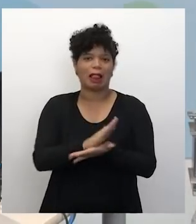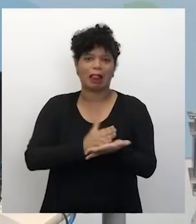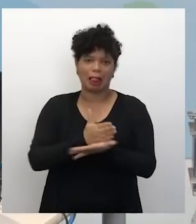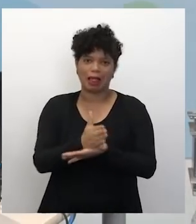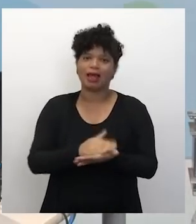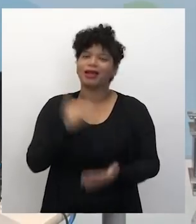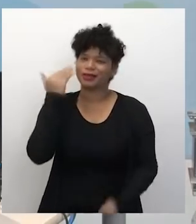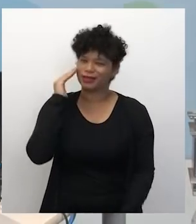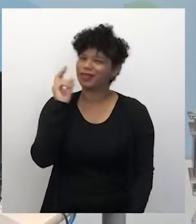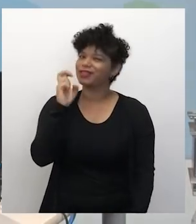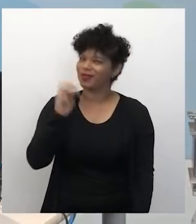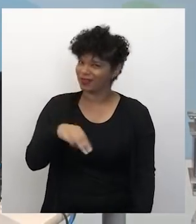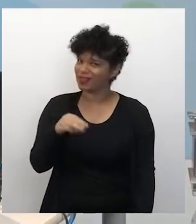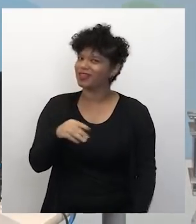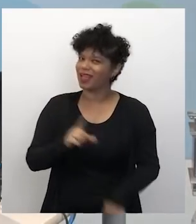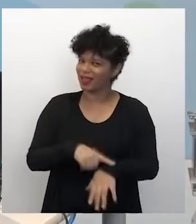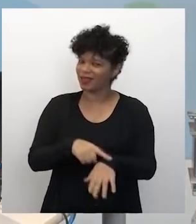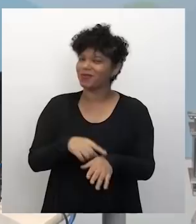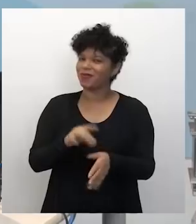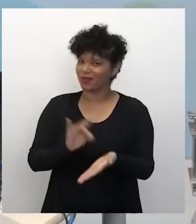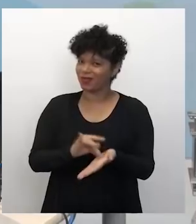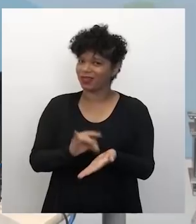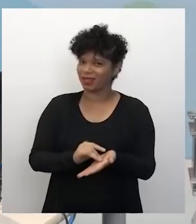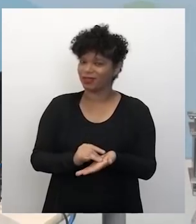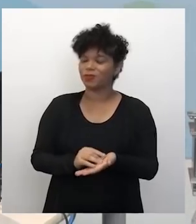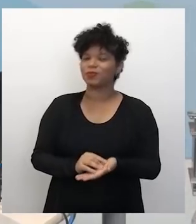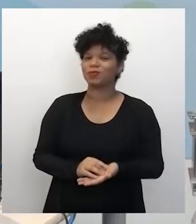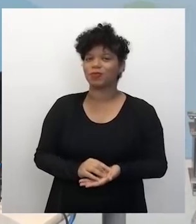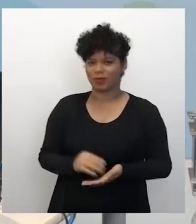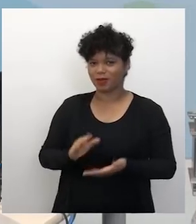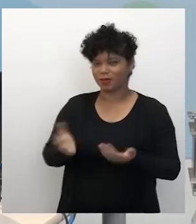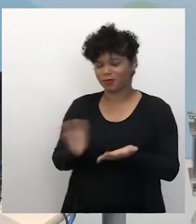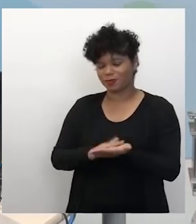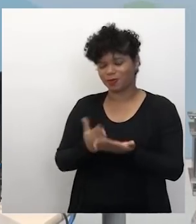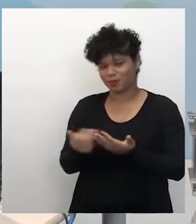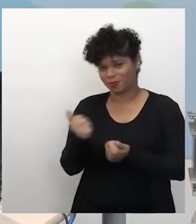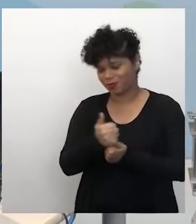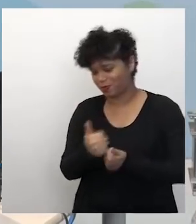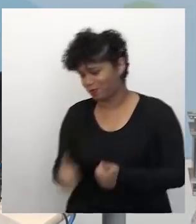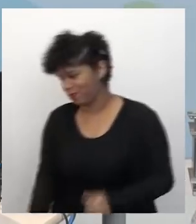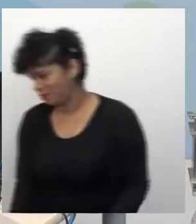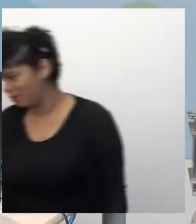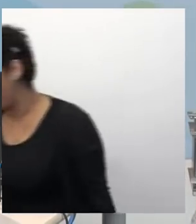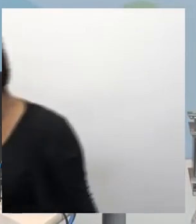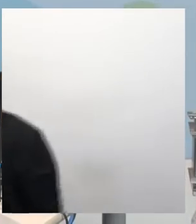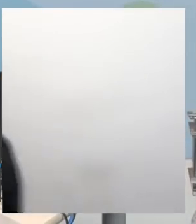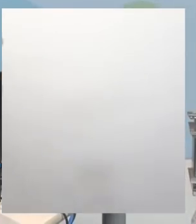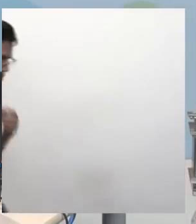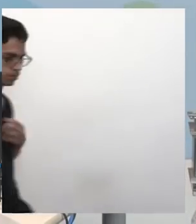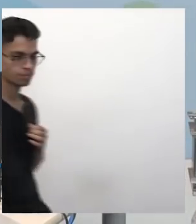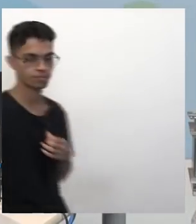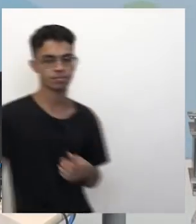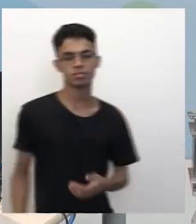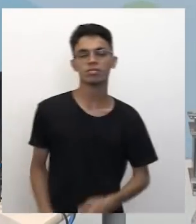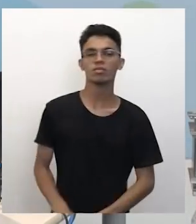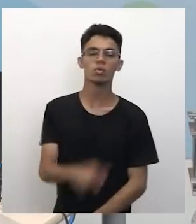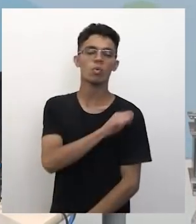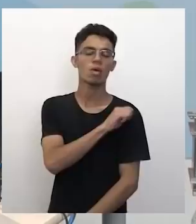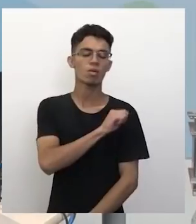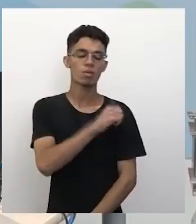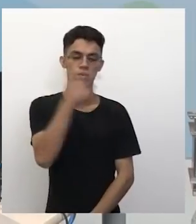que 5 minutos era bastante. E depois nós saímos, fomos para o pátio, e aí eu pedi para que eles fizessem, a gente fez uma